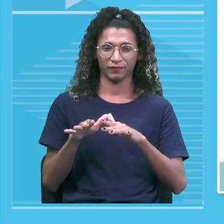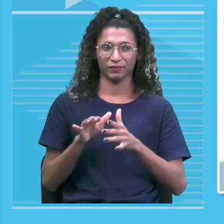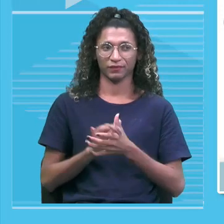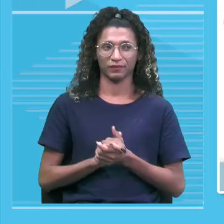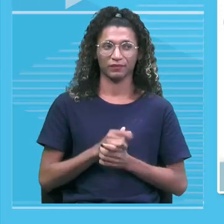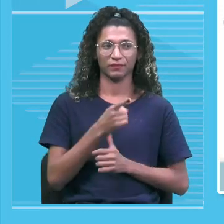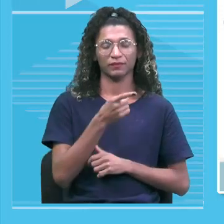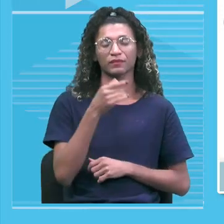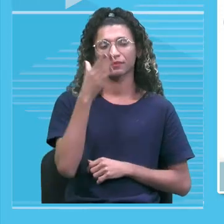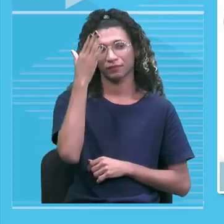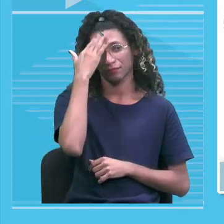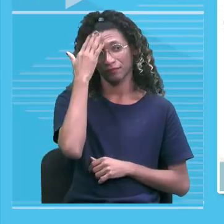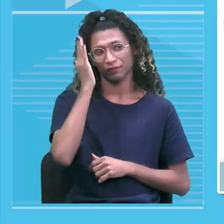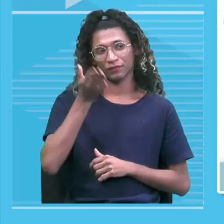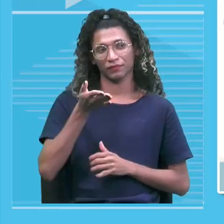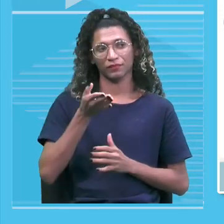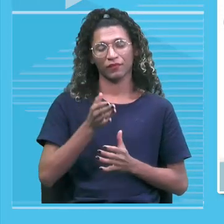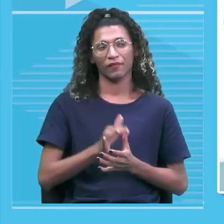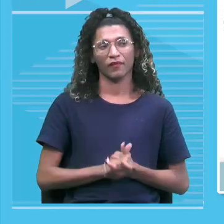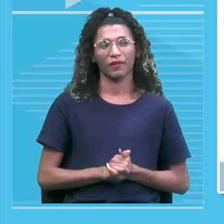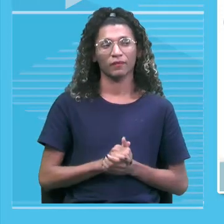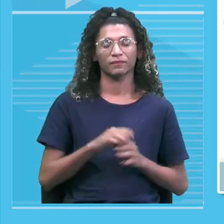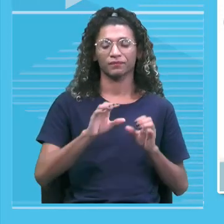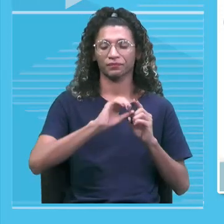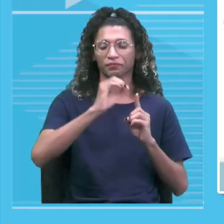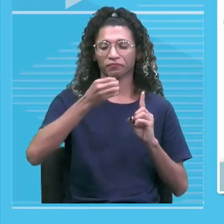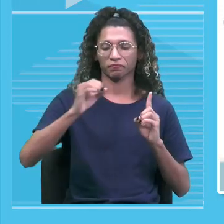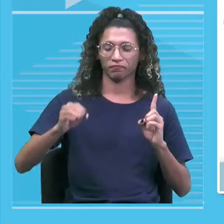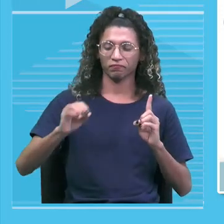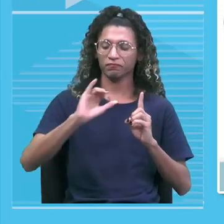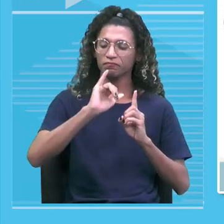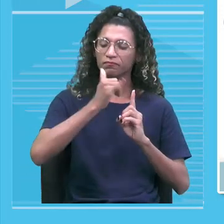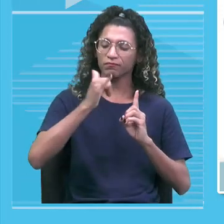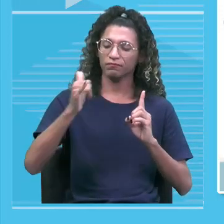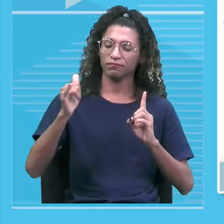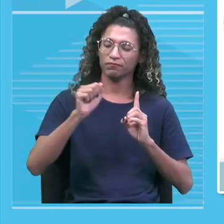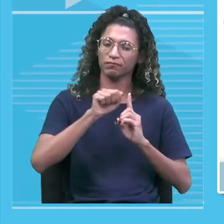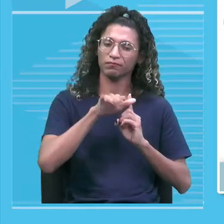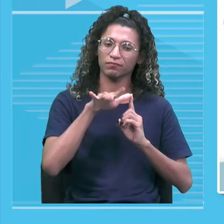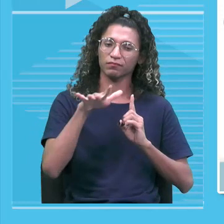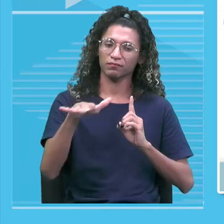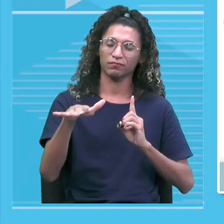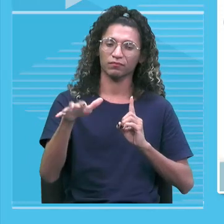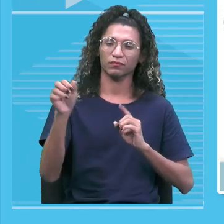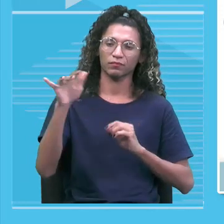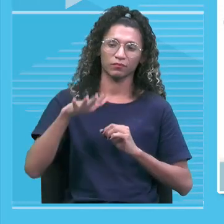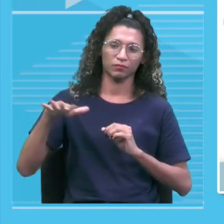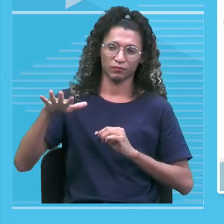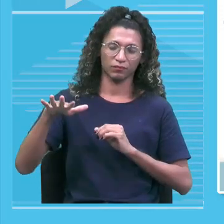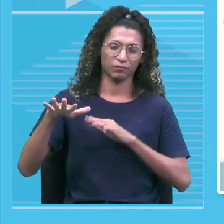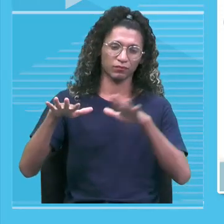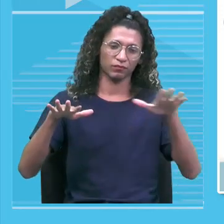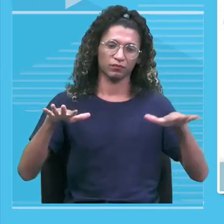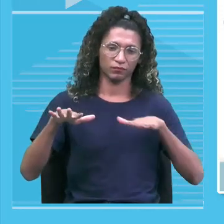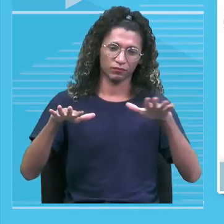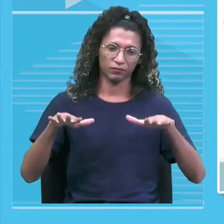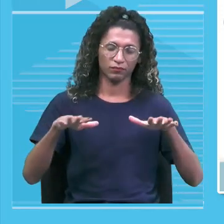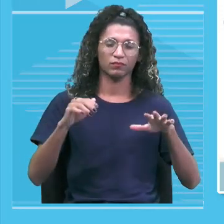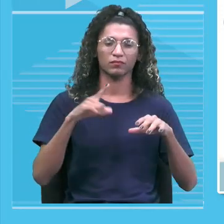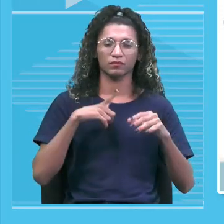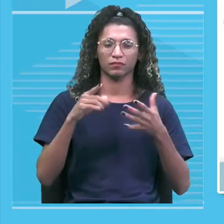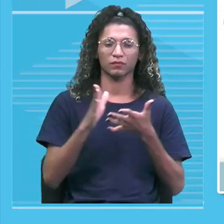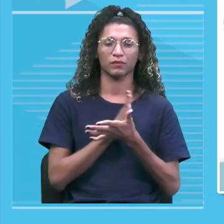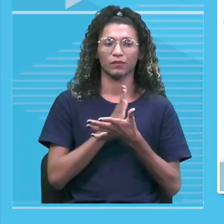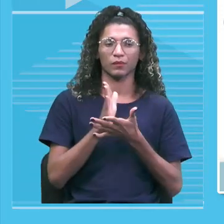sabe né que as ondas transmitem energia de uma região para outra existem